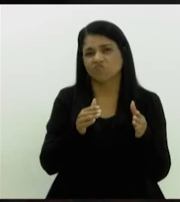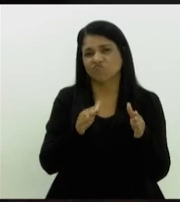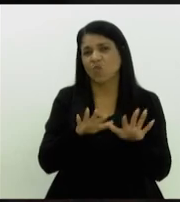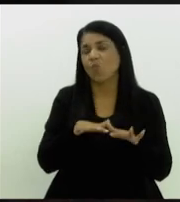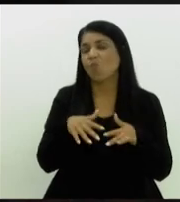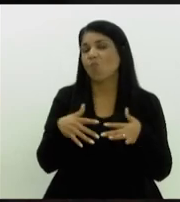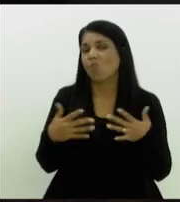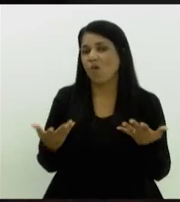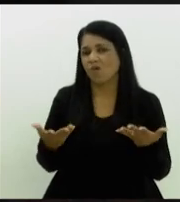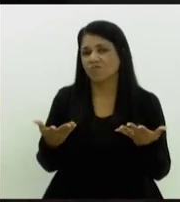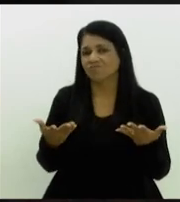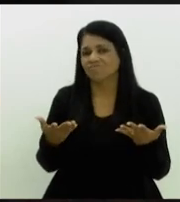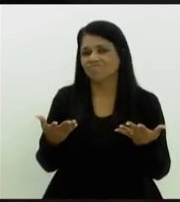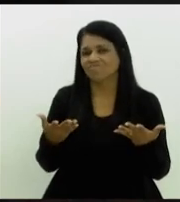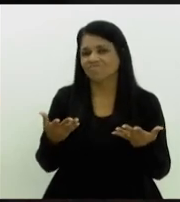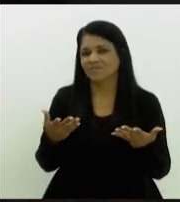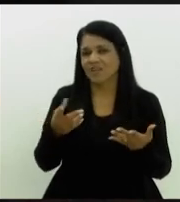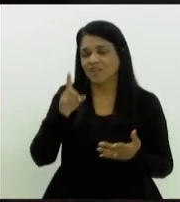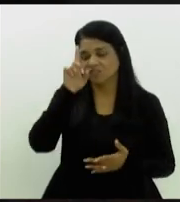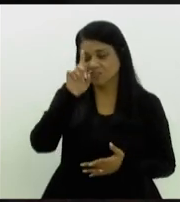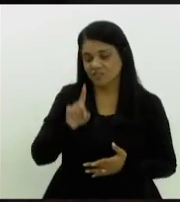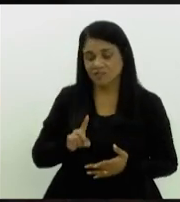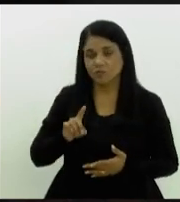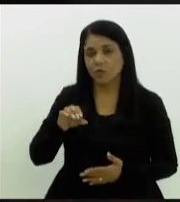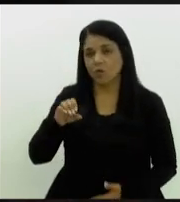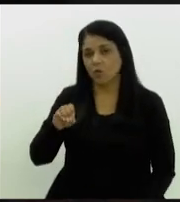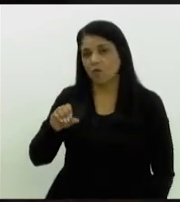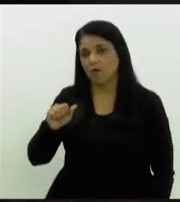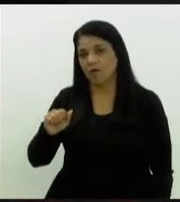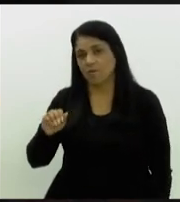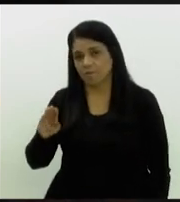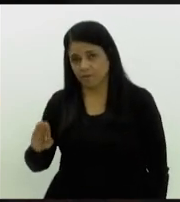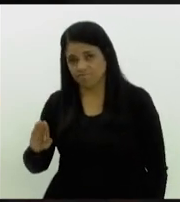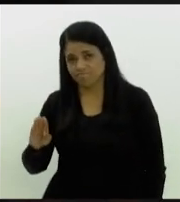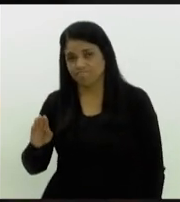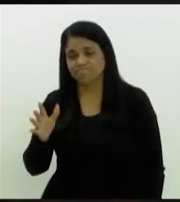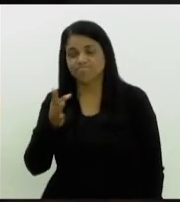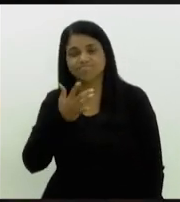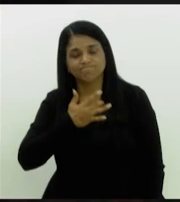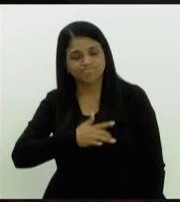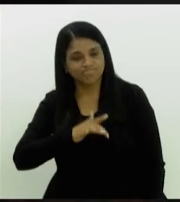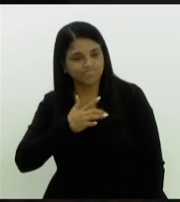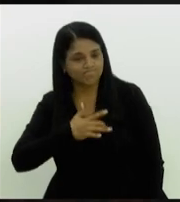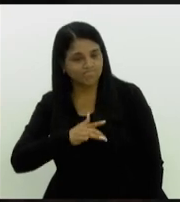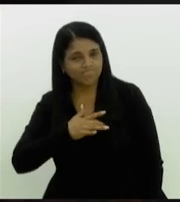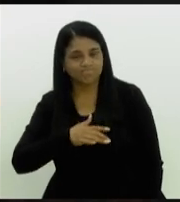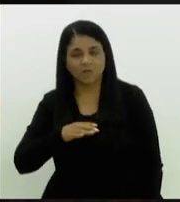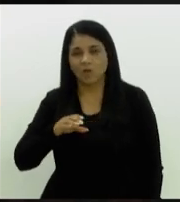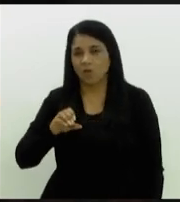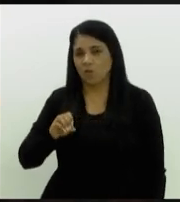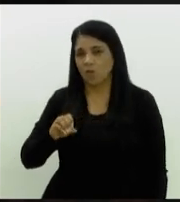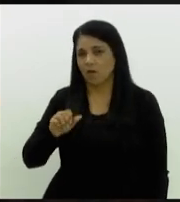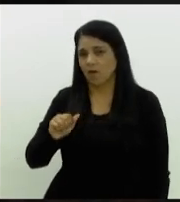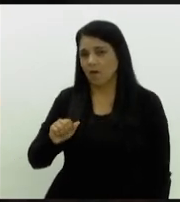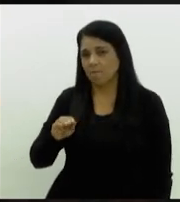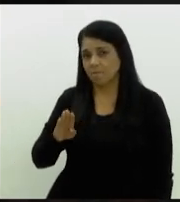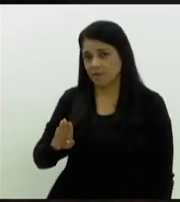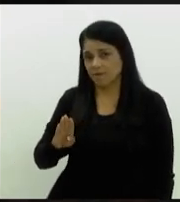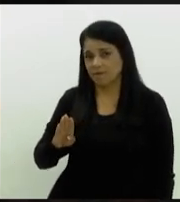a direção da OAB. E acho que é lamentável, porque a OAB é um